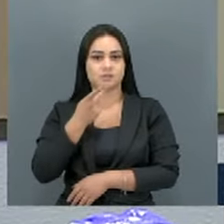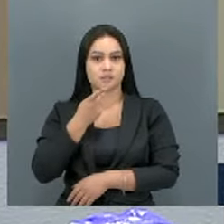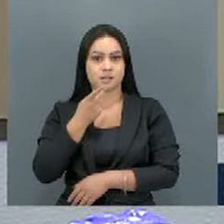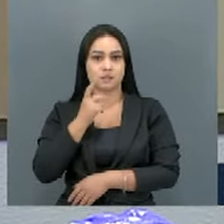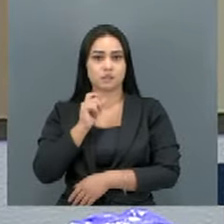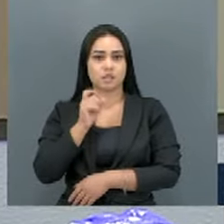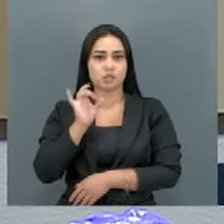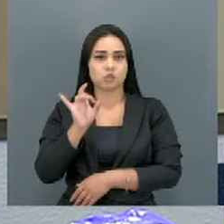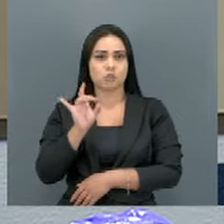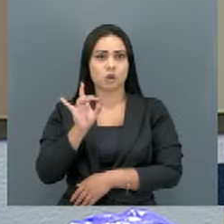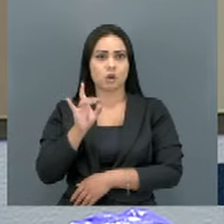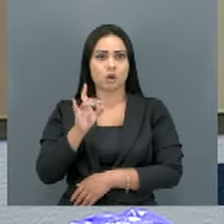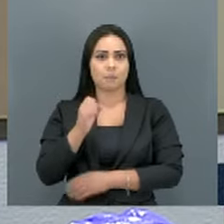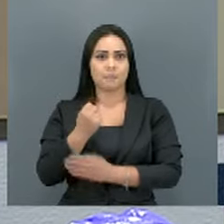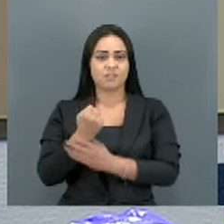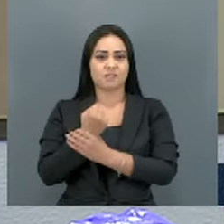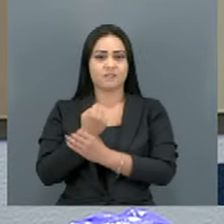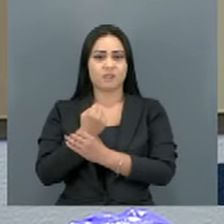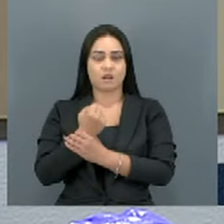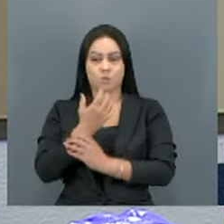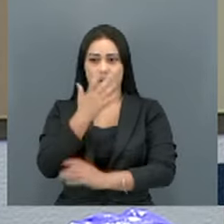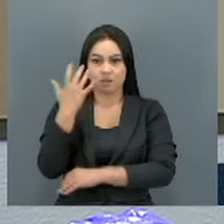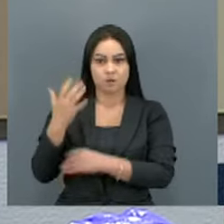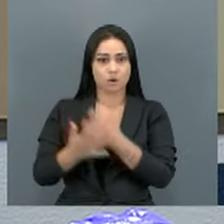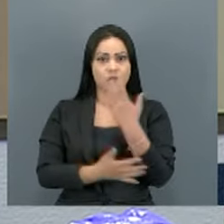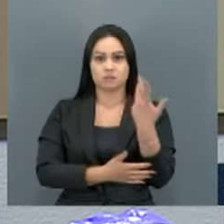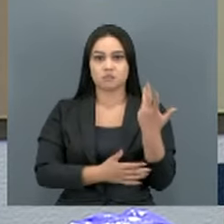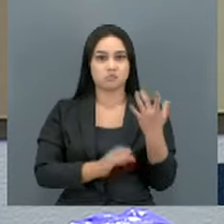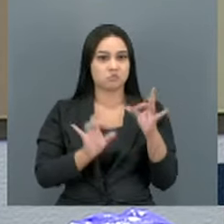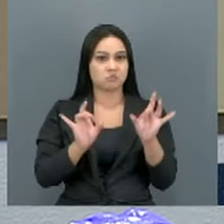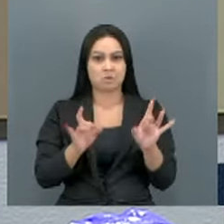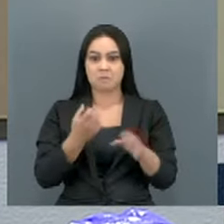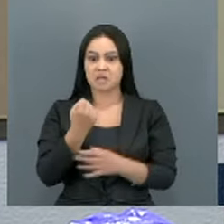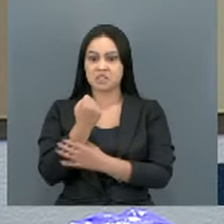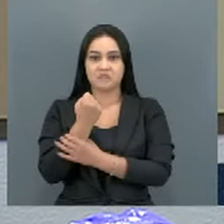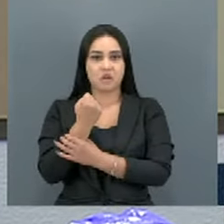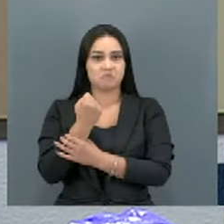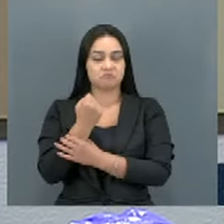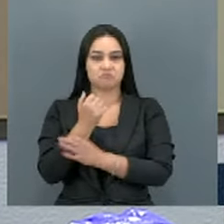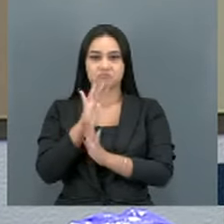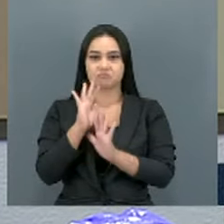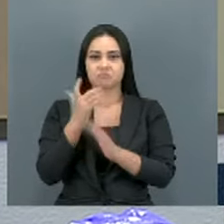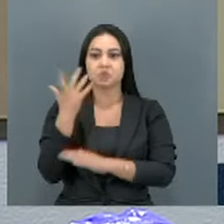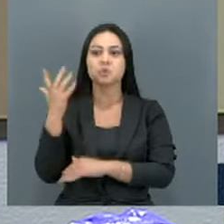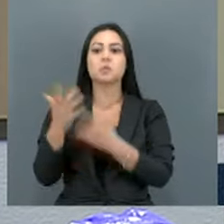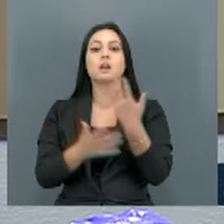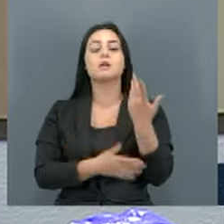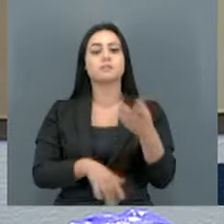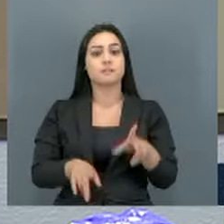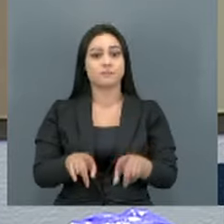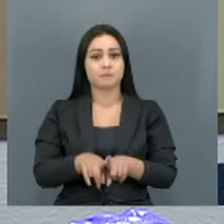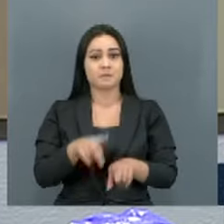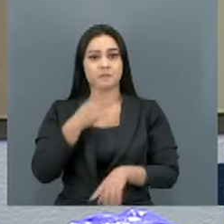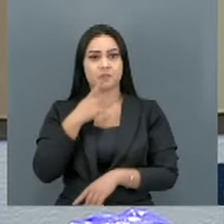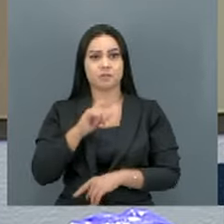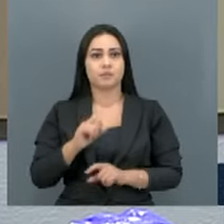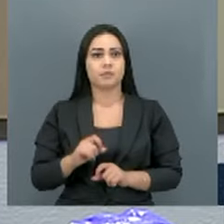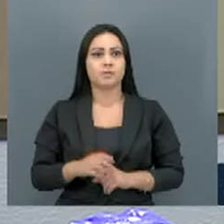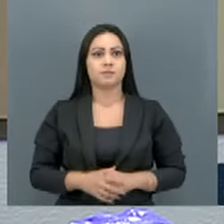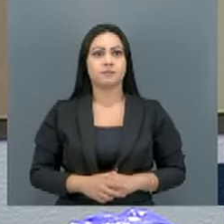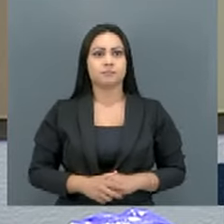só está dizendo para preservar com a natureza. Só preservar. Diz também e